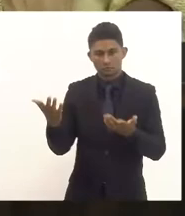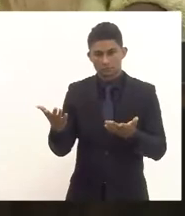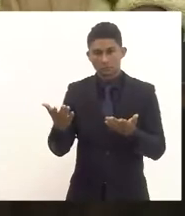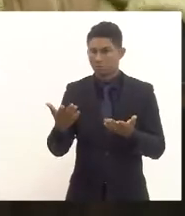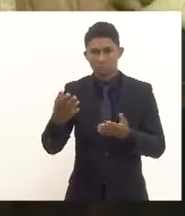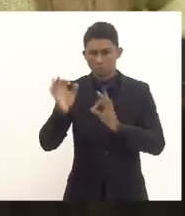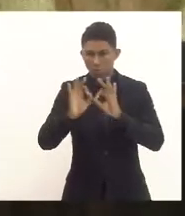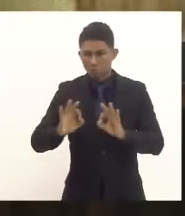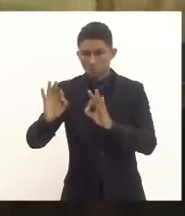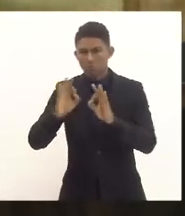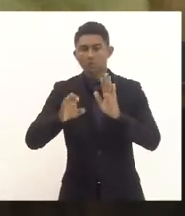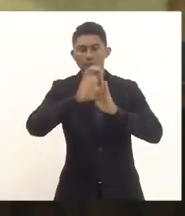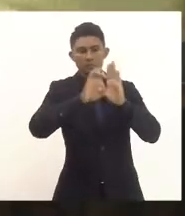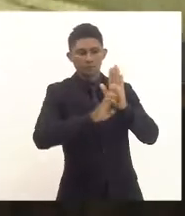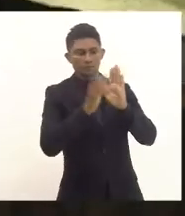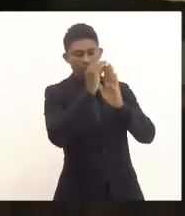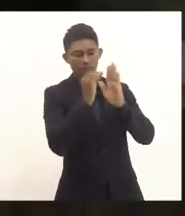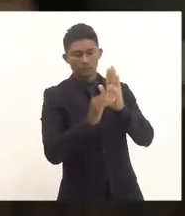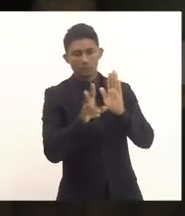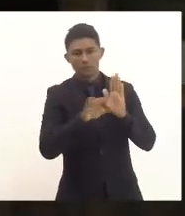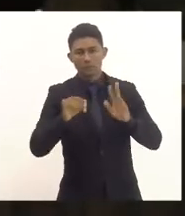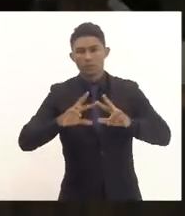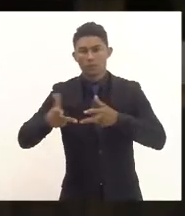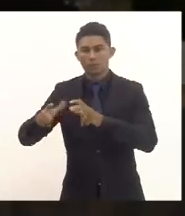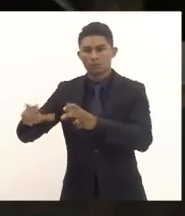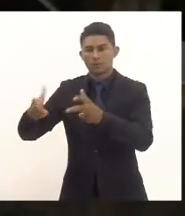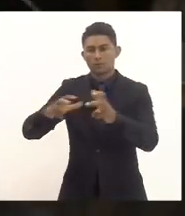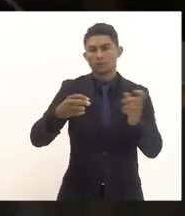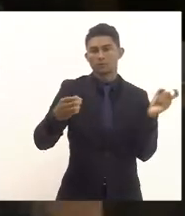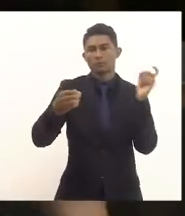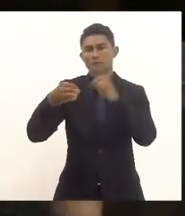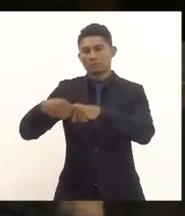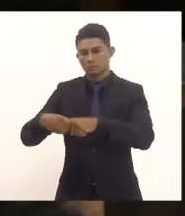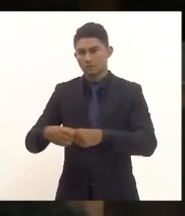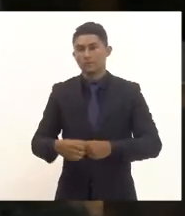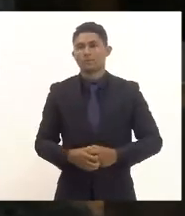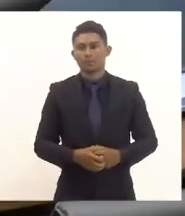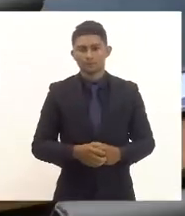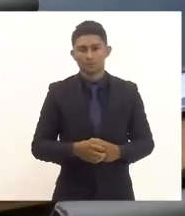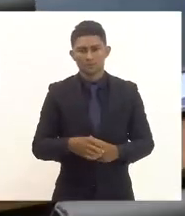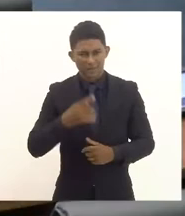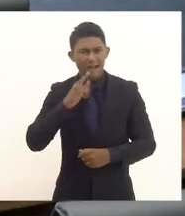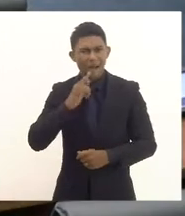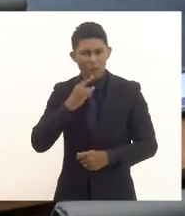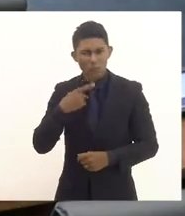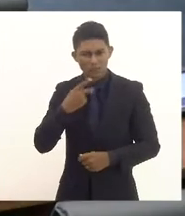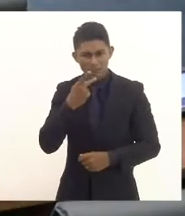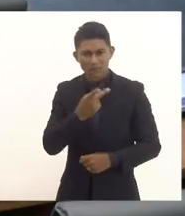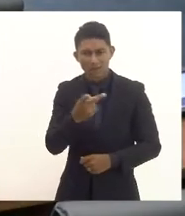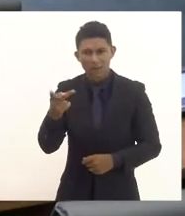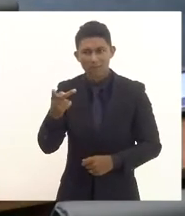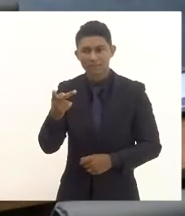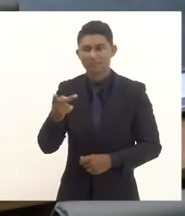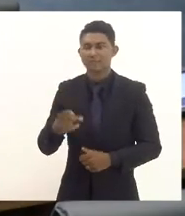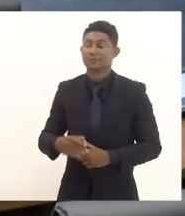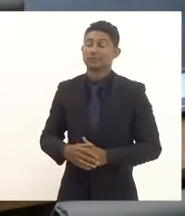presente proposta exibiu três emendas e atuar nas comissões e eu falei Alva